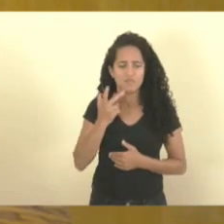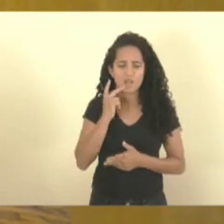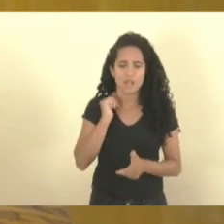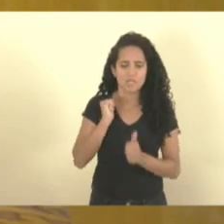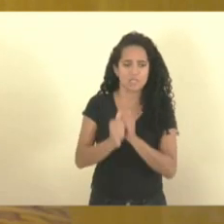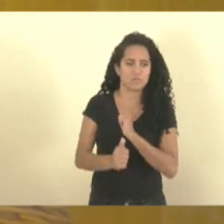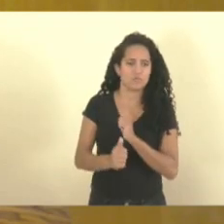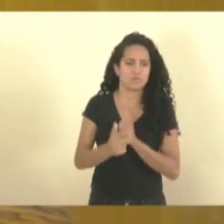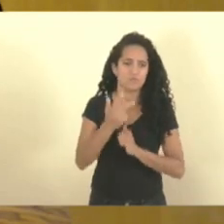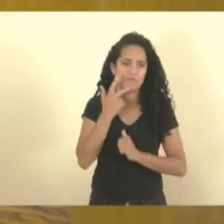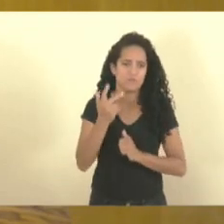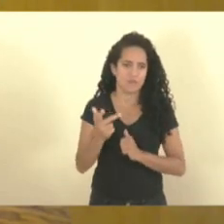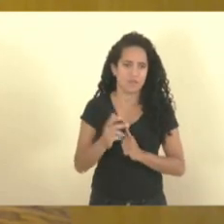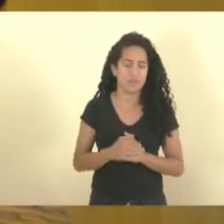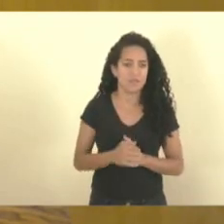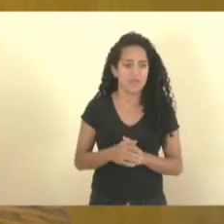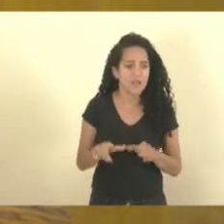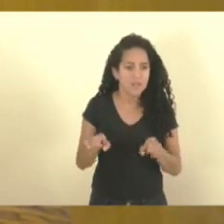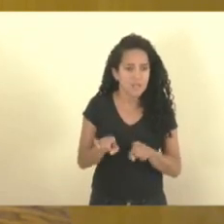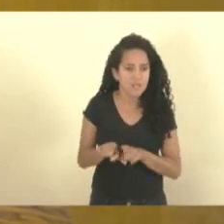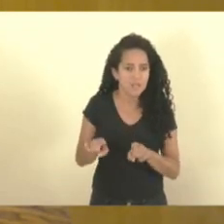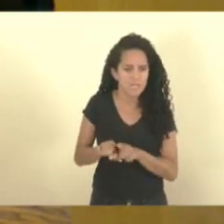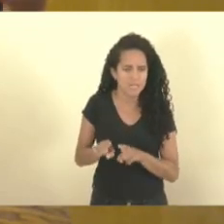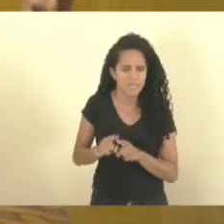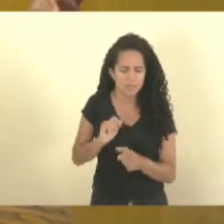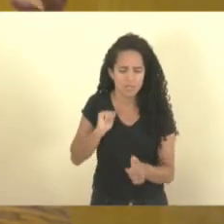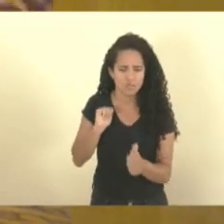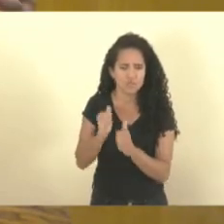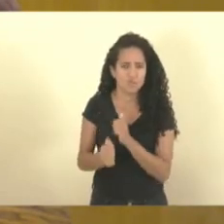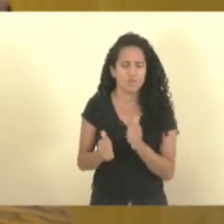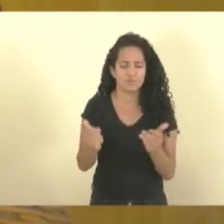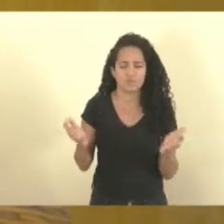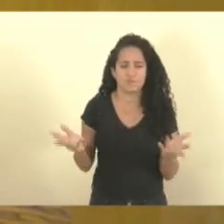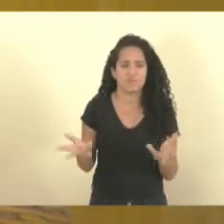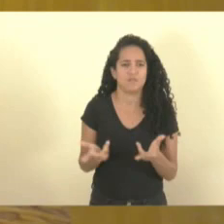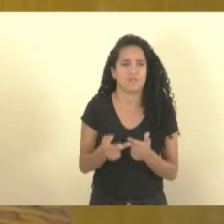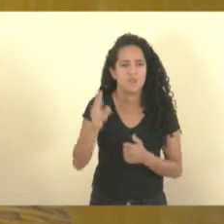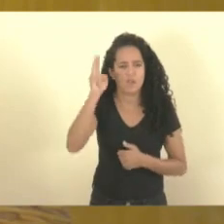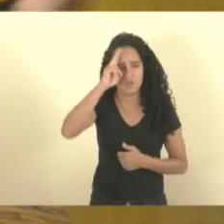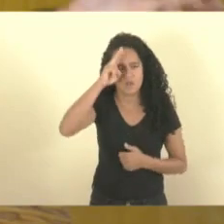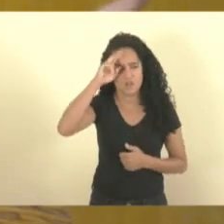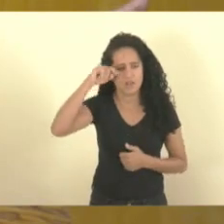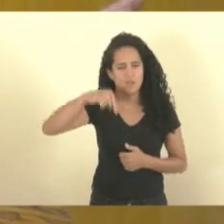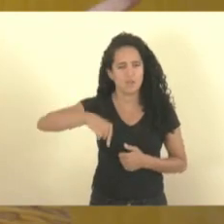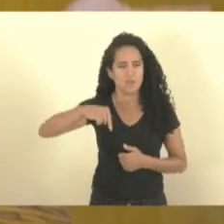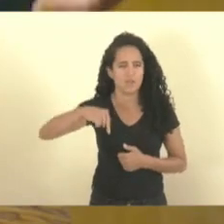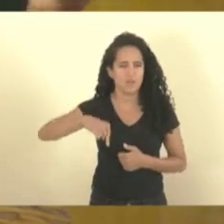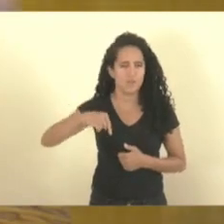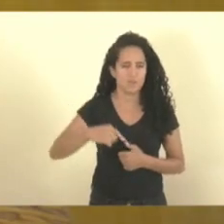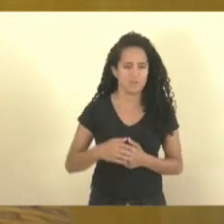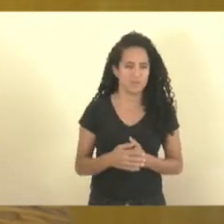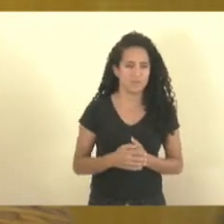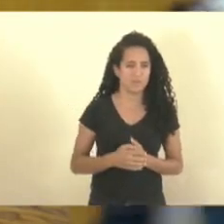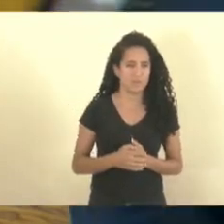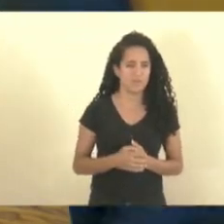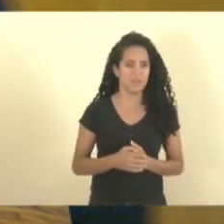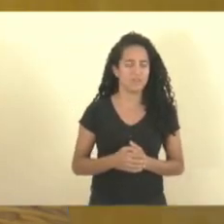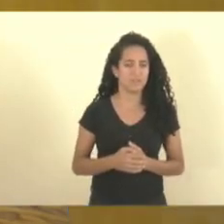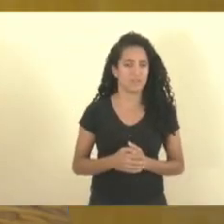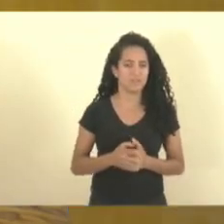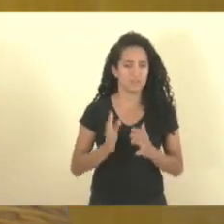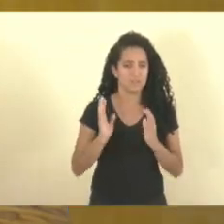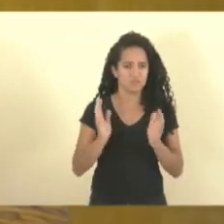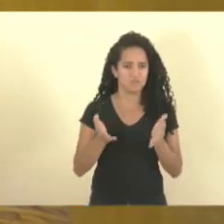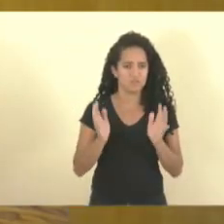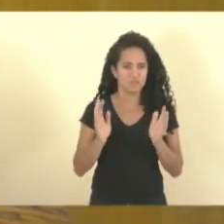Desportiva, e com aqueles jogadores fabulosos, eu me lembro aqui de vários jogadores da Desportiva que ia lá